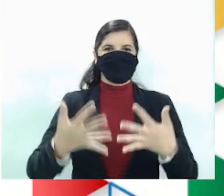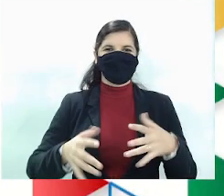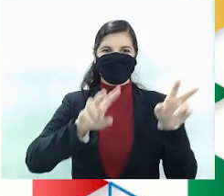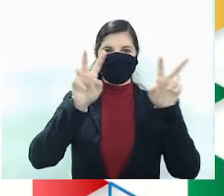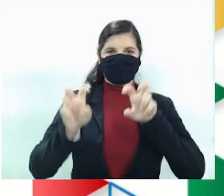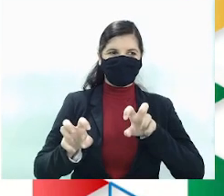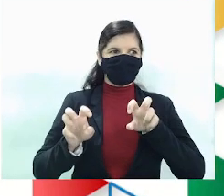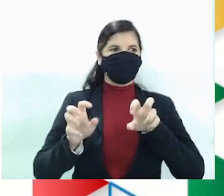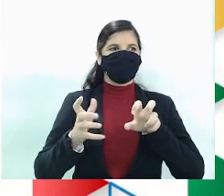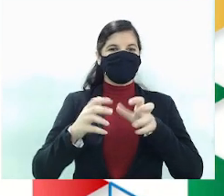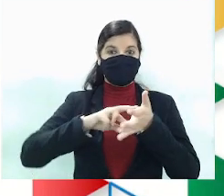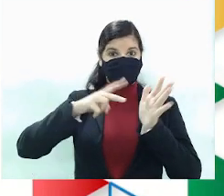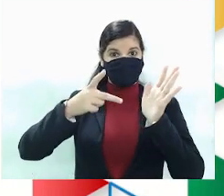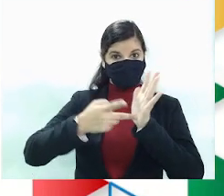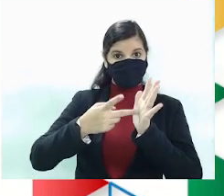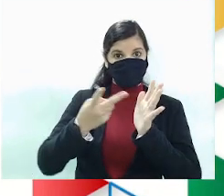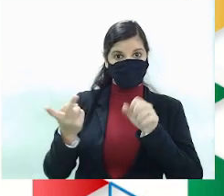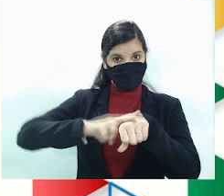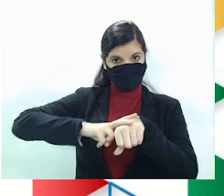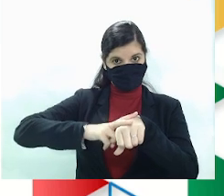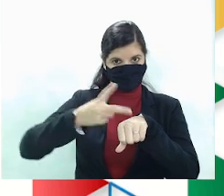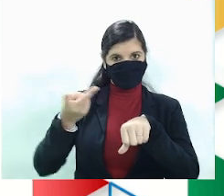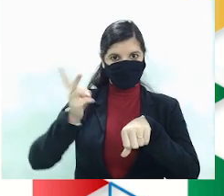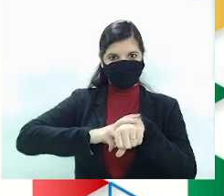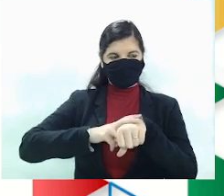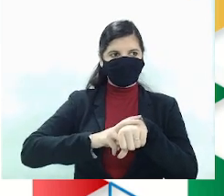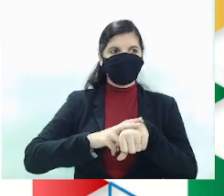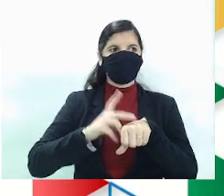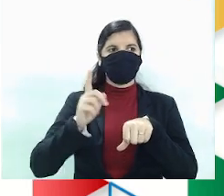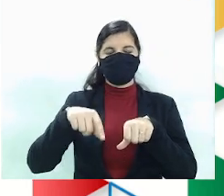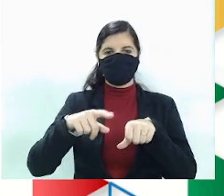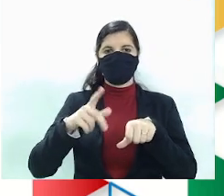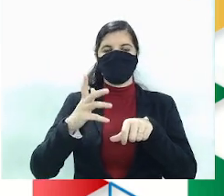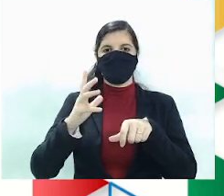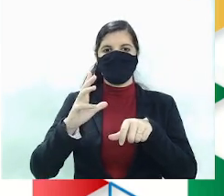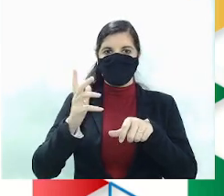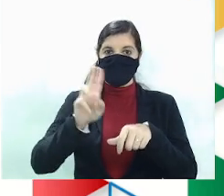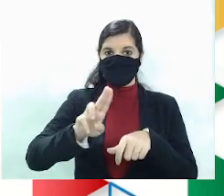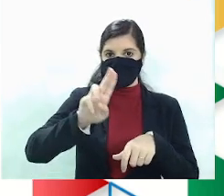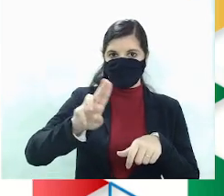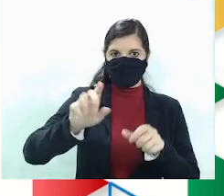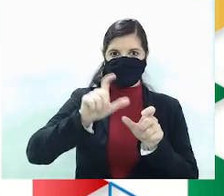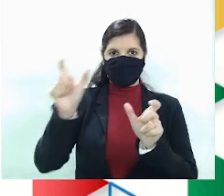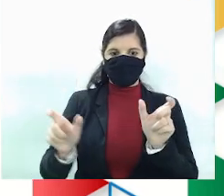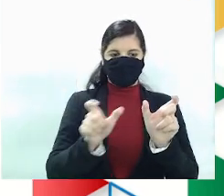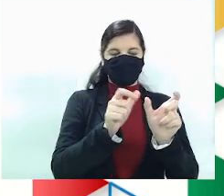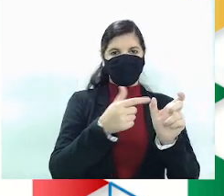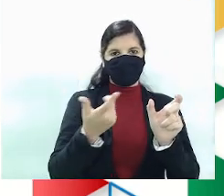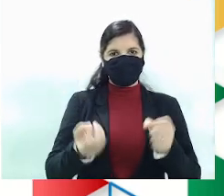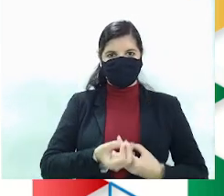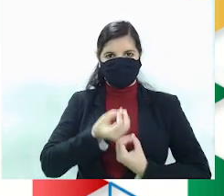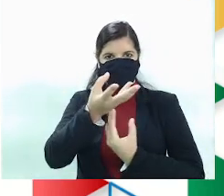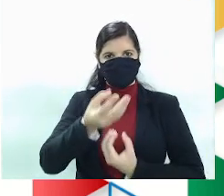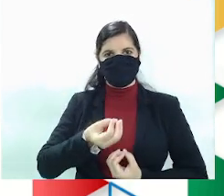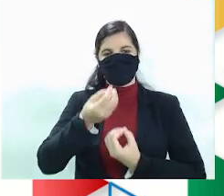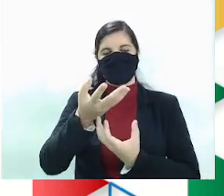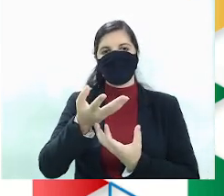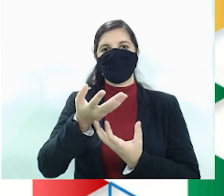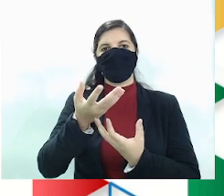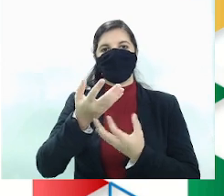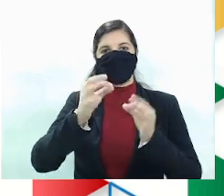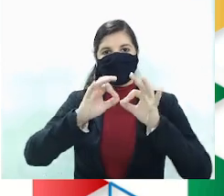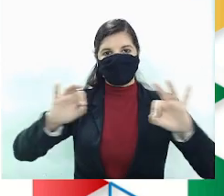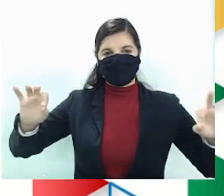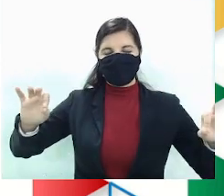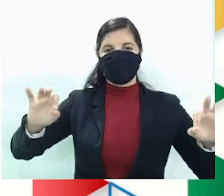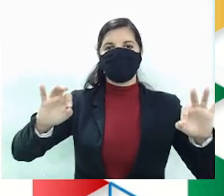sobre a ambiguidade, né, que eu já falei para vocês, que é um efeito decorrente do uso de uma palavra ou expressão que dá à